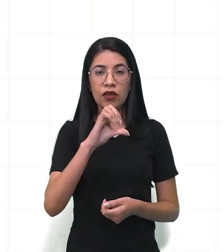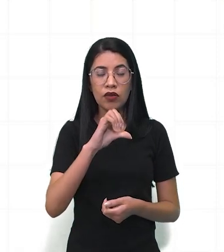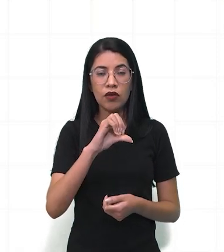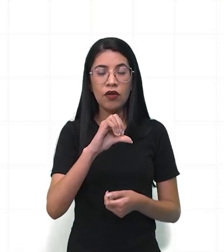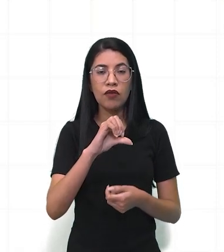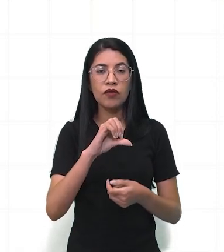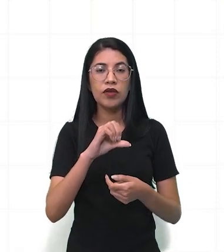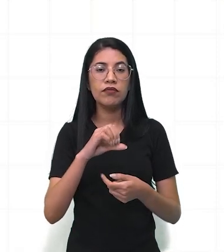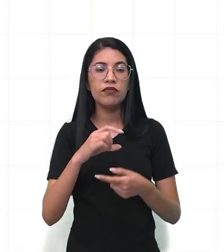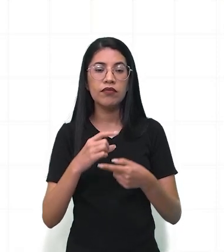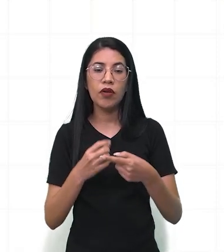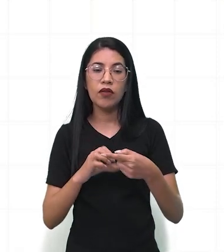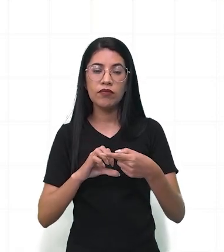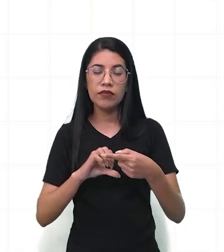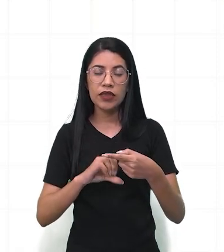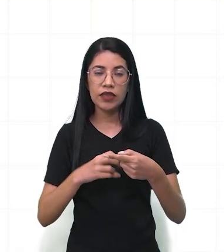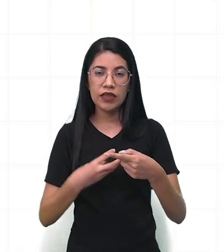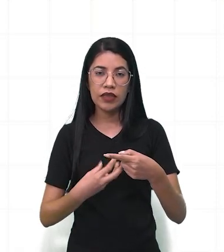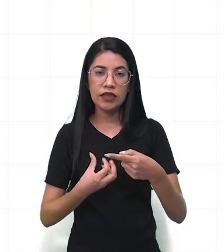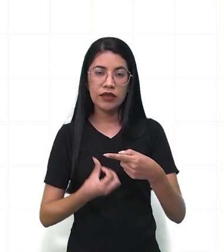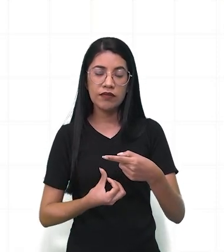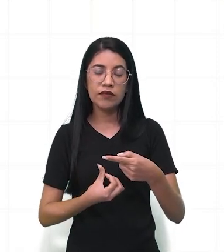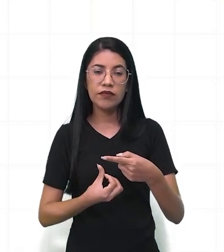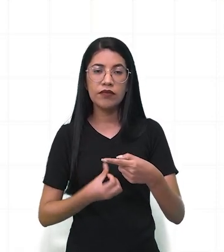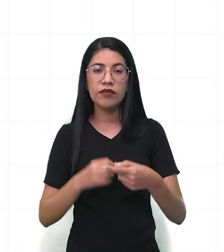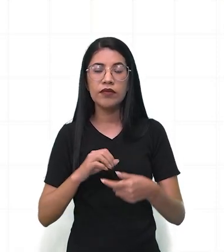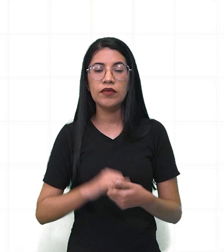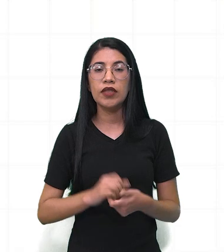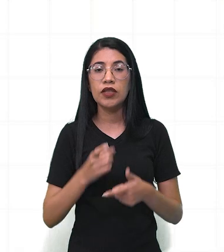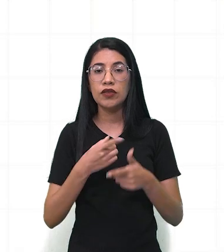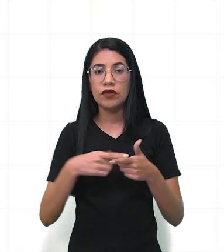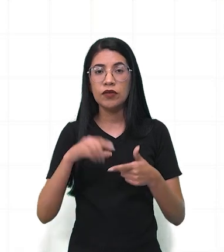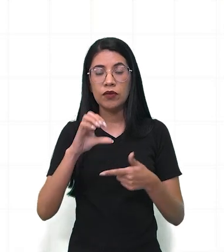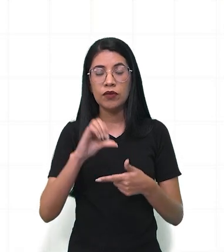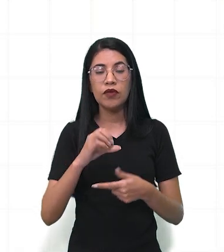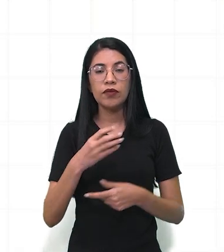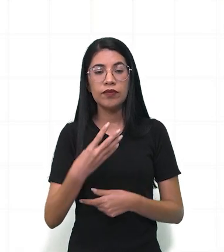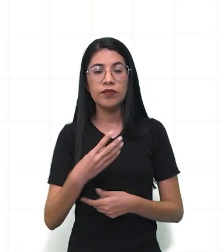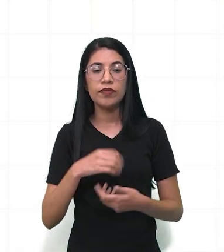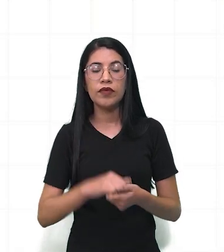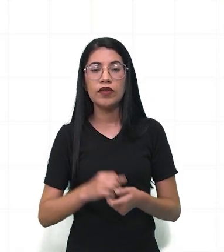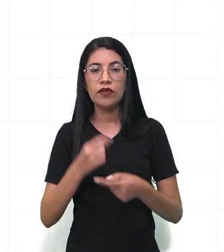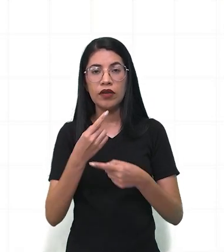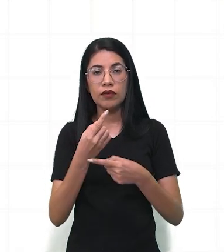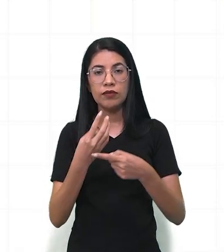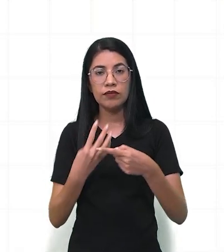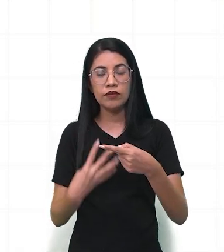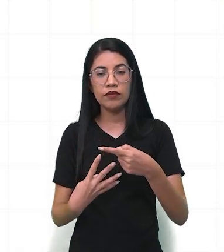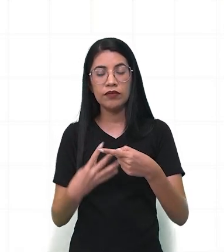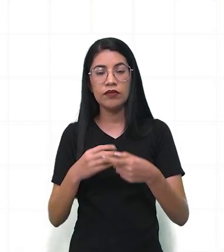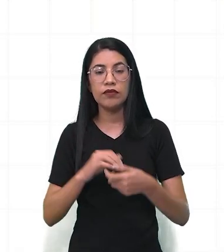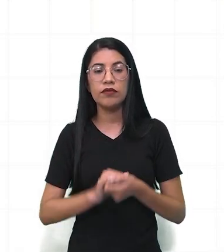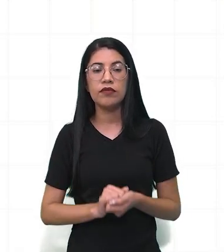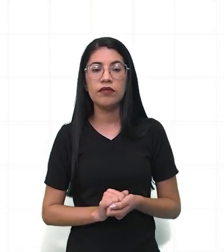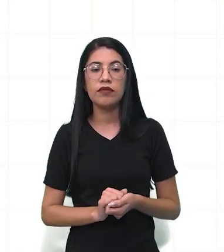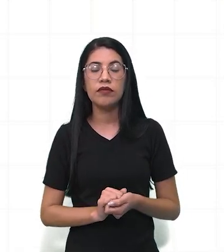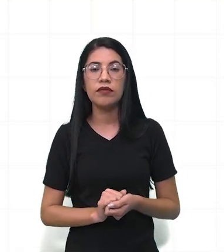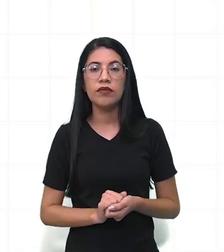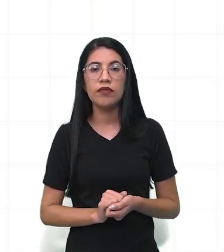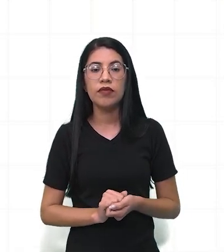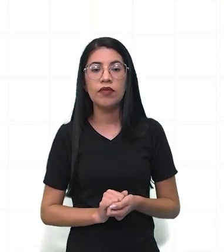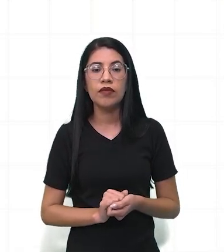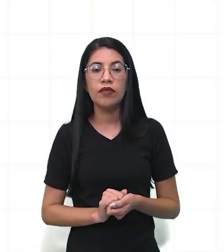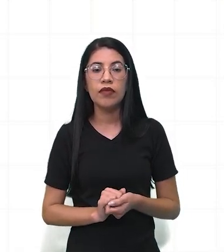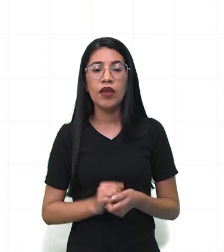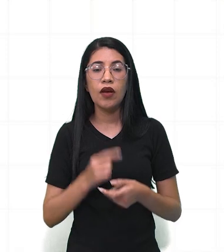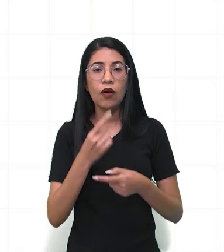e 36 dividido por 9 dá 4. Fica 1 quarto. E 1 dividido por 4, R$1 dividido em